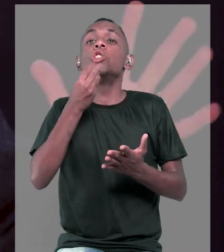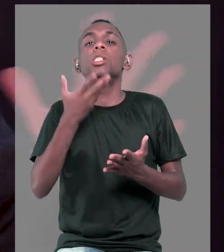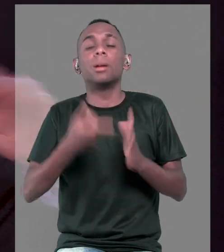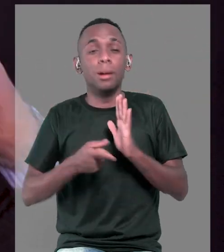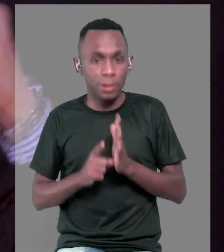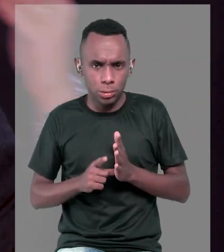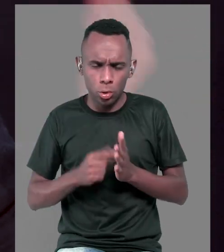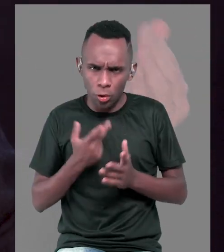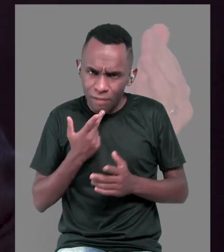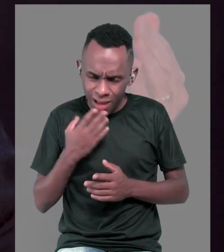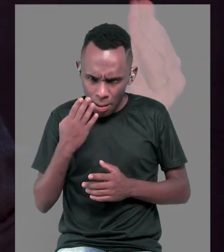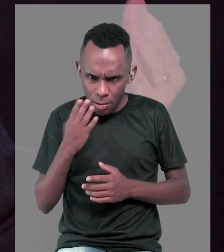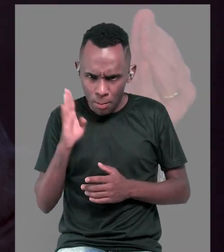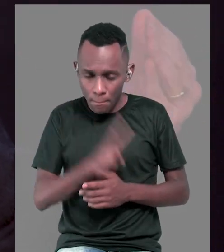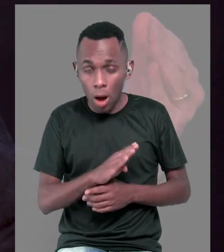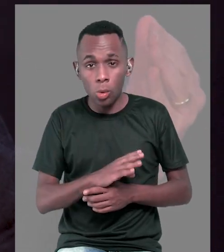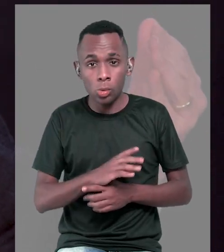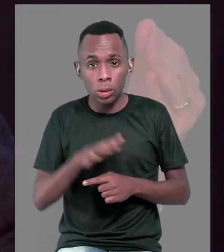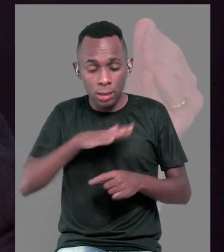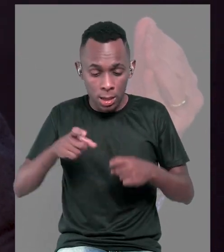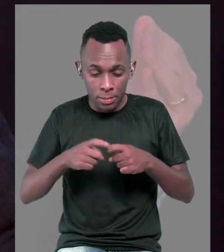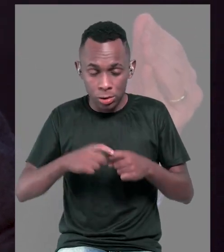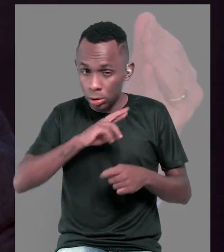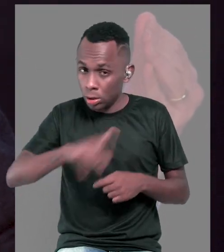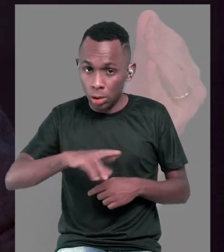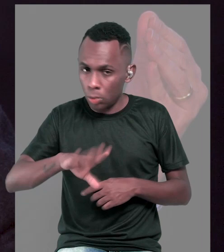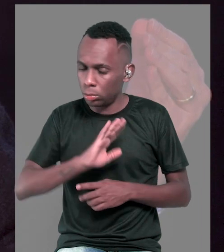da medicina? De jeito nenhum. Não se trata disso.